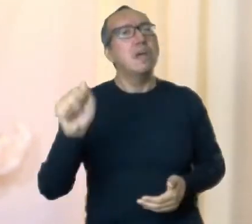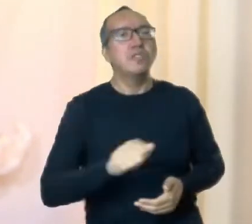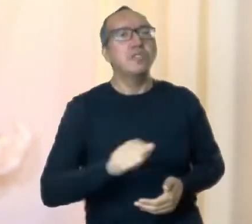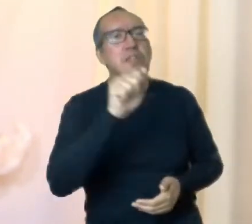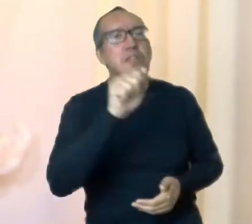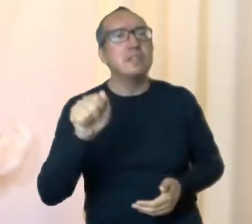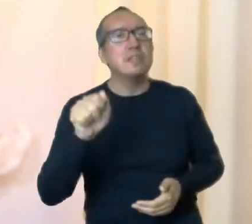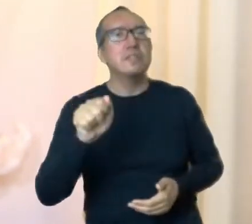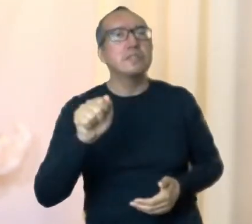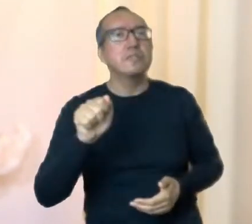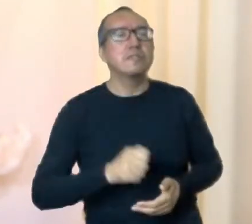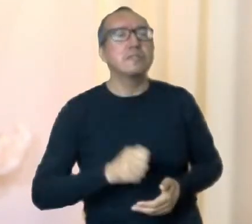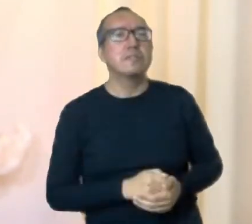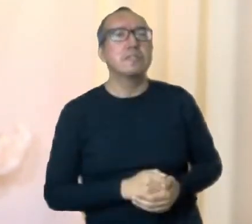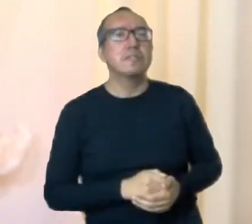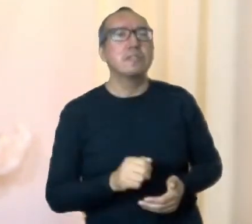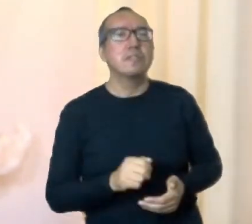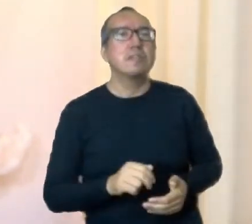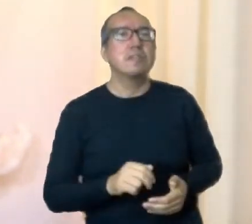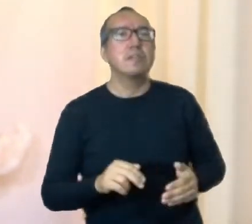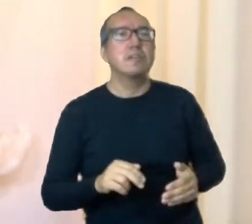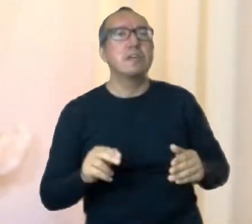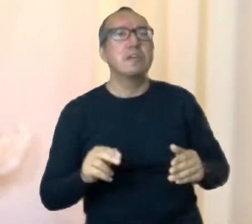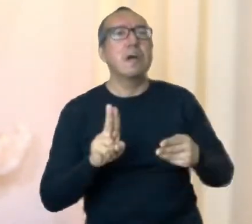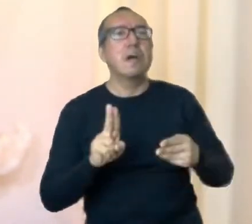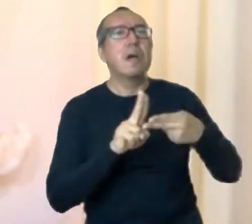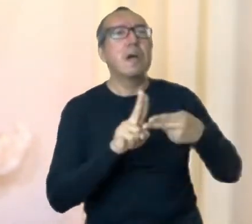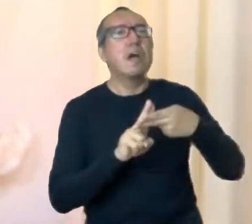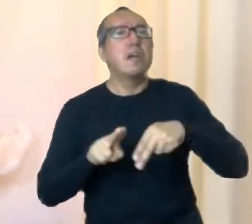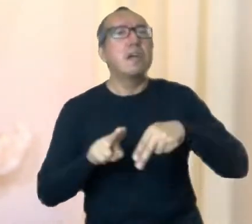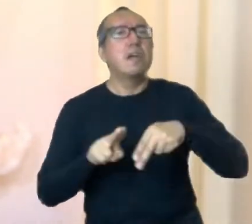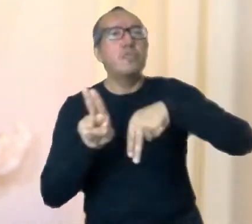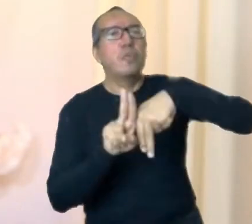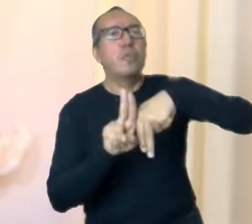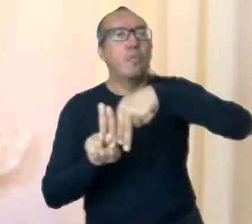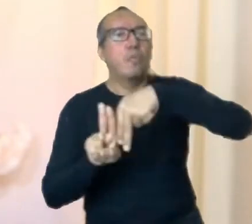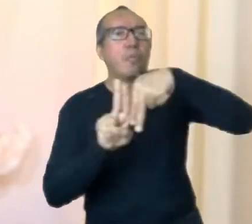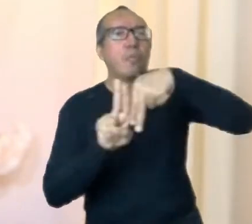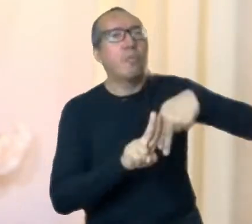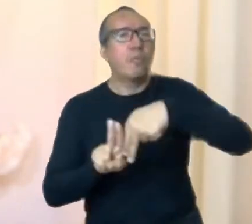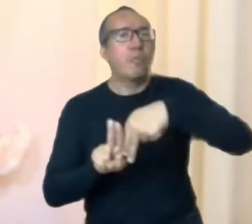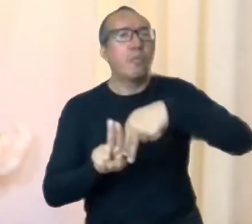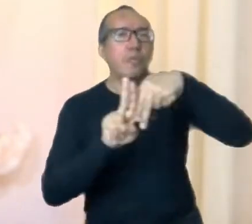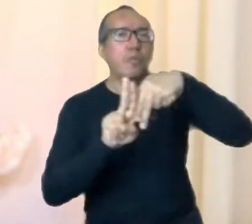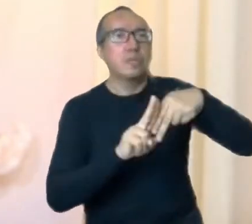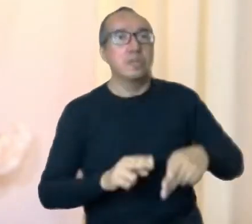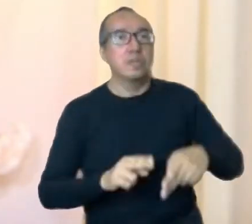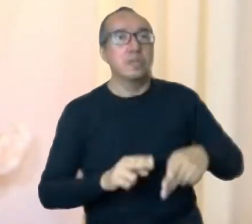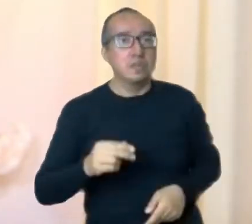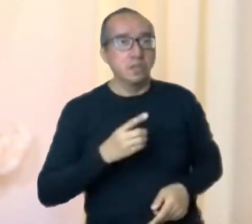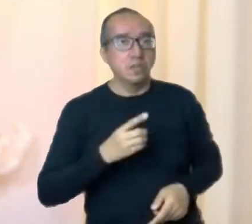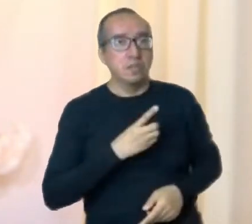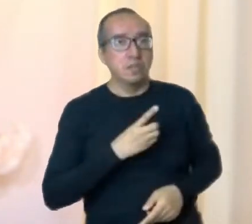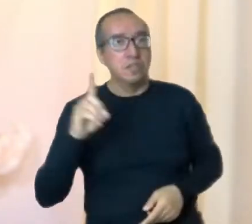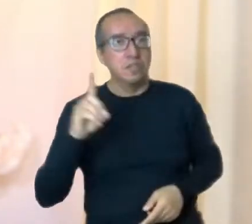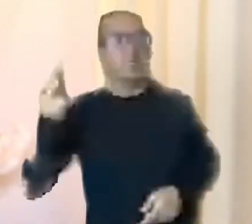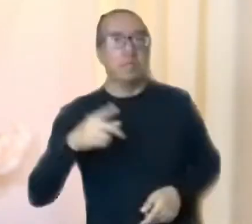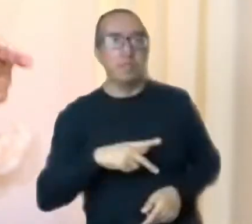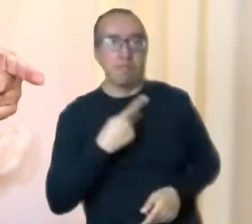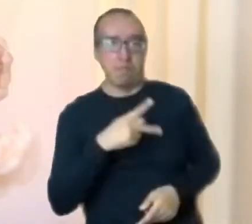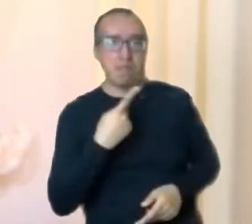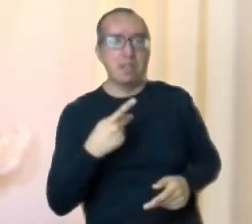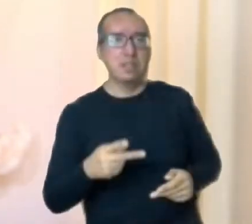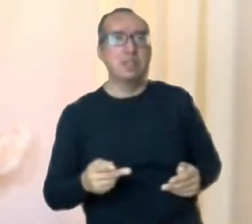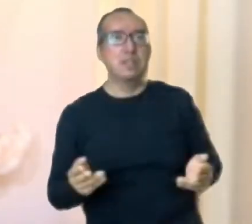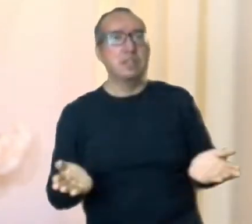Perceba que o texto aqui está dizendo que o Senhor coloca sobre os membros da igreja essa responsabilidade. Não é sobre